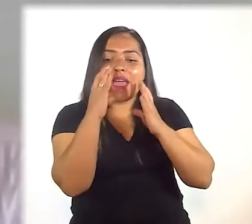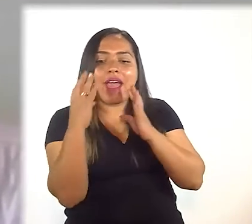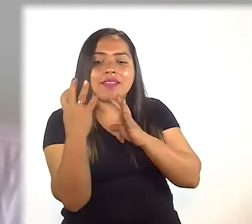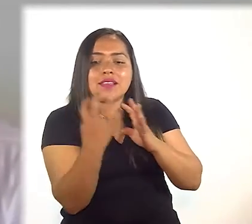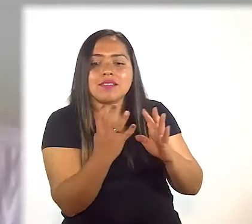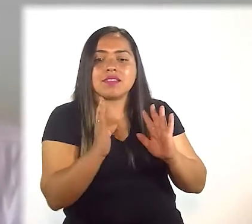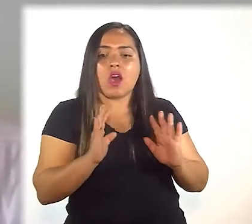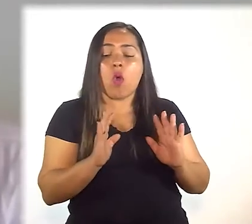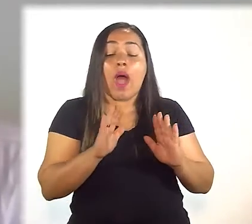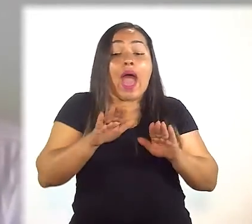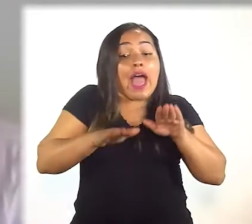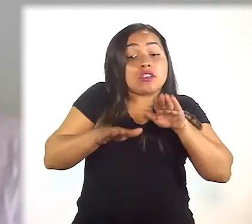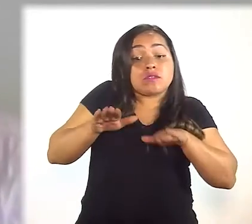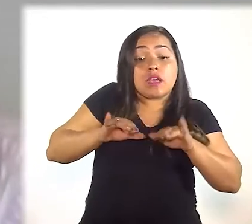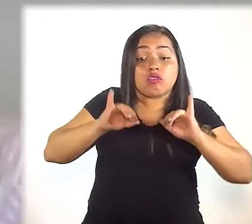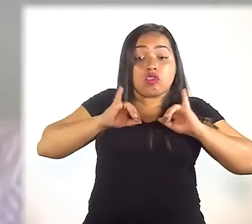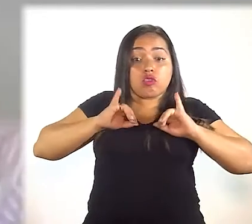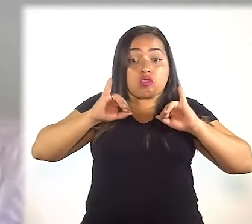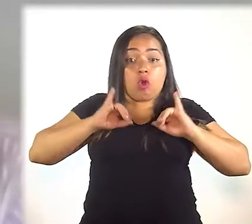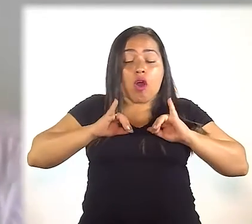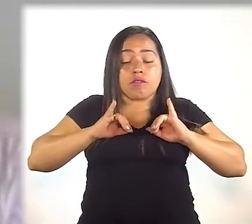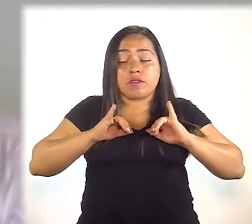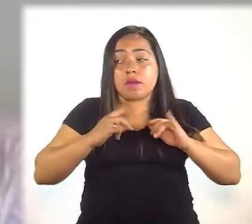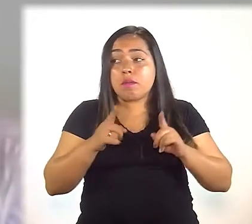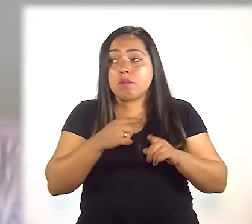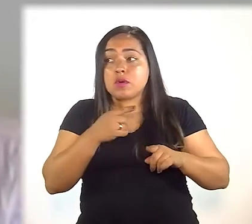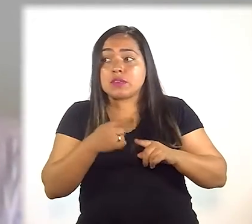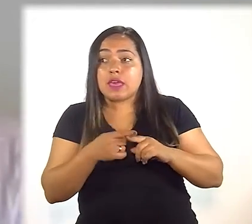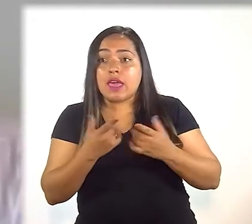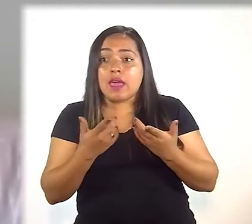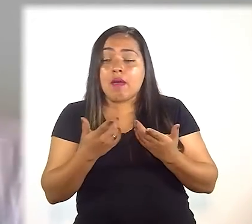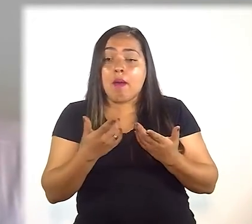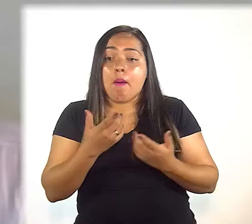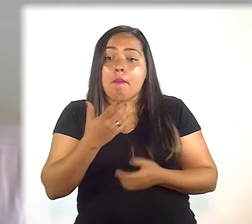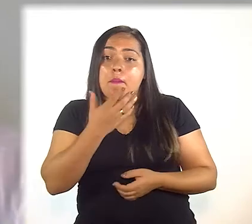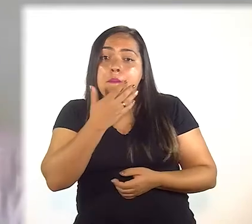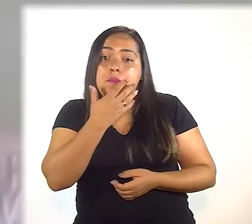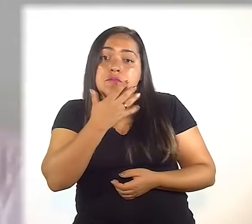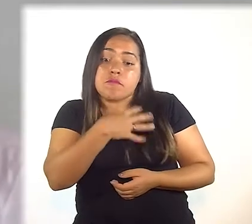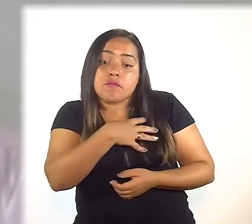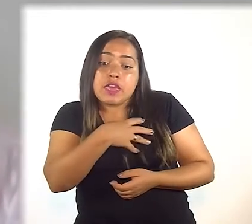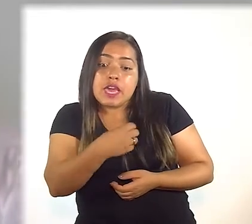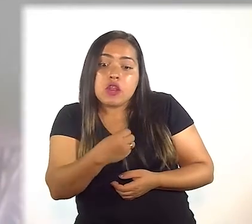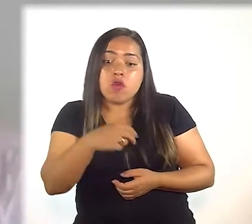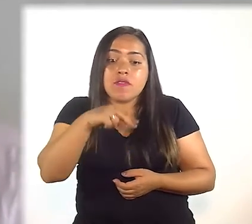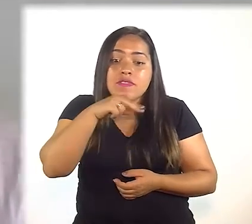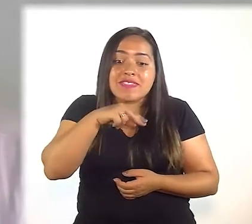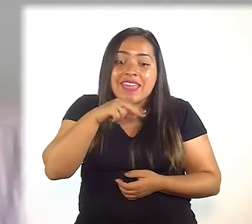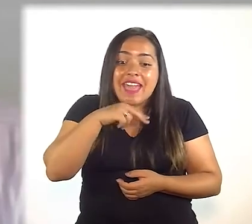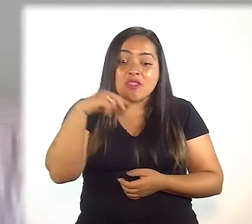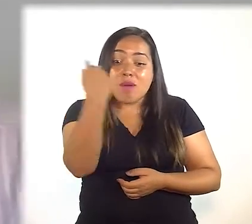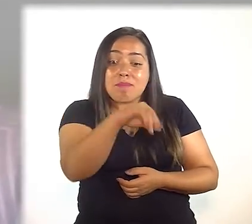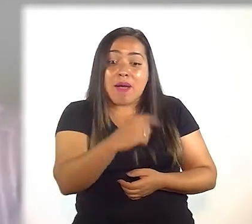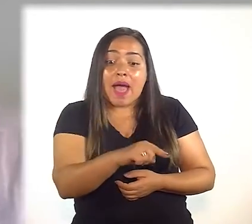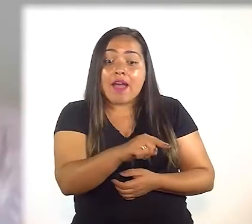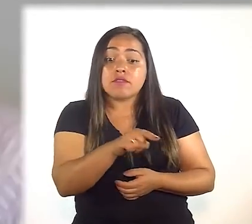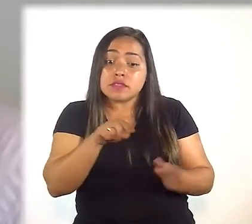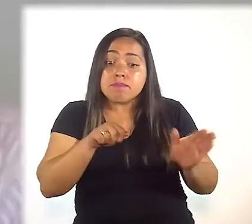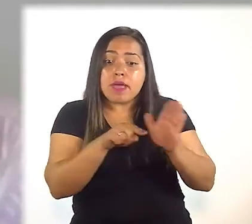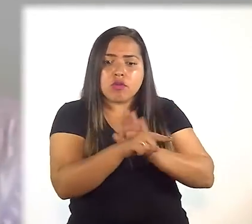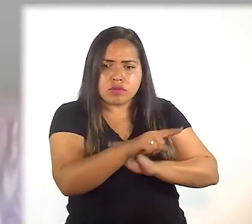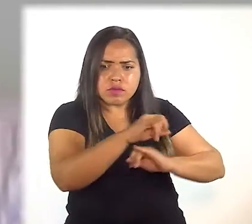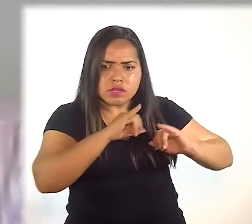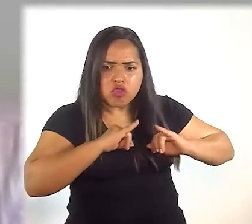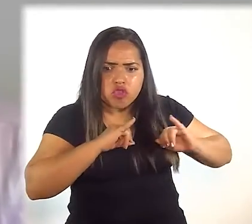ele é muito carente, muitas vezes. O idoso, às vezes, sofre maus tratos de um filho, de um